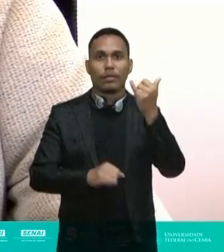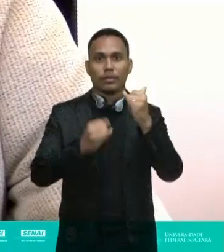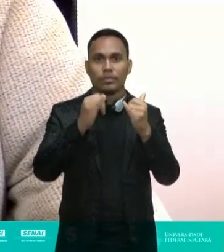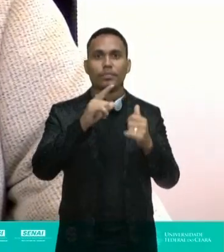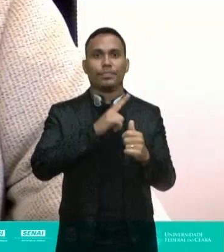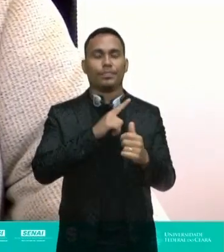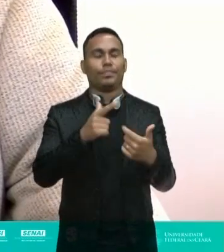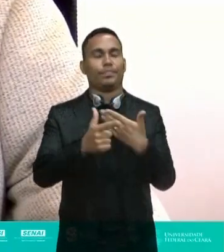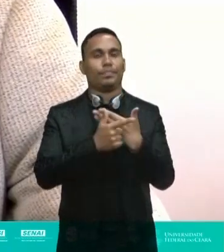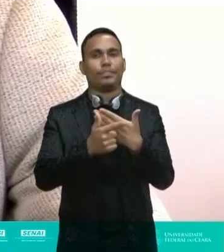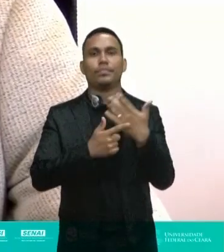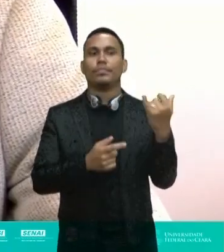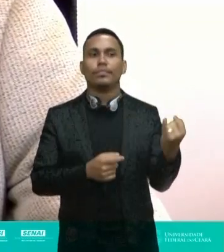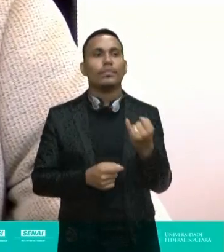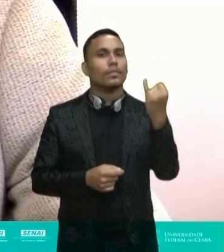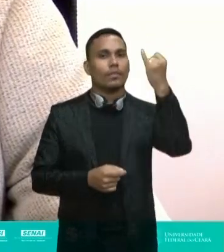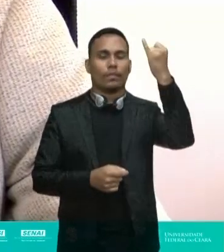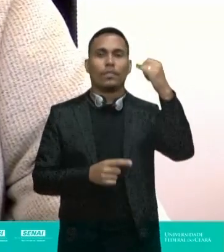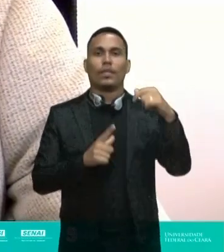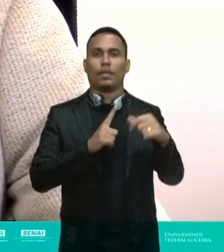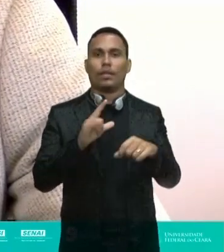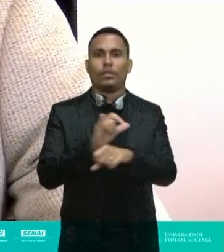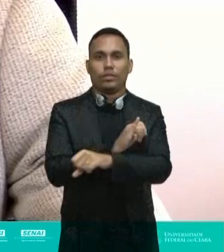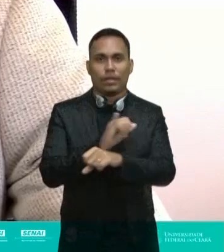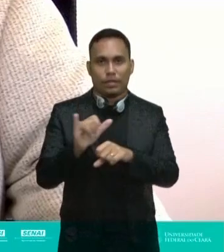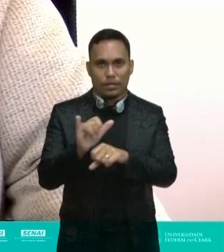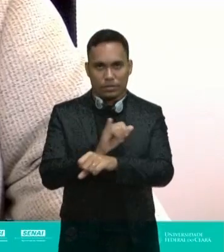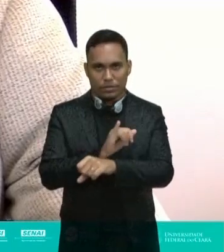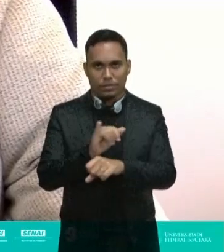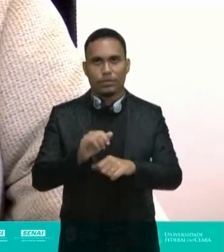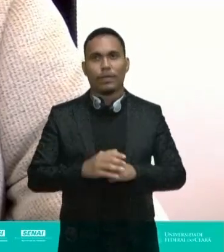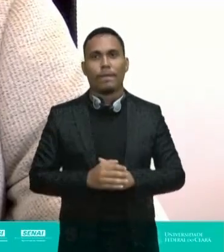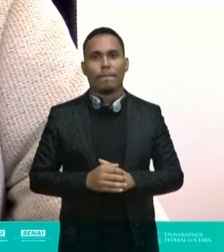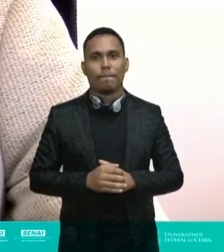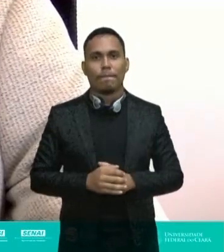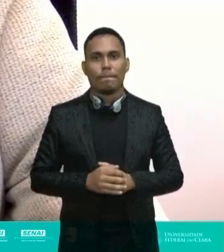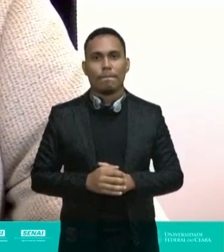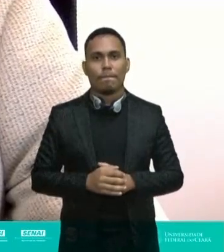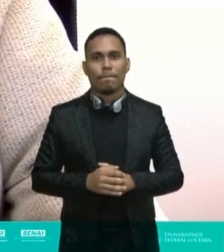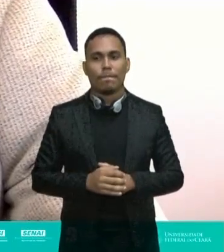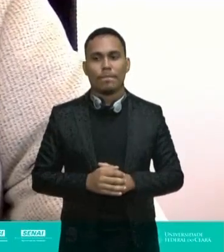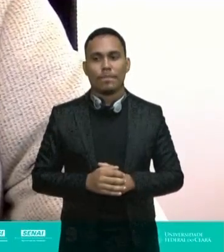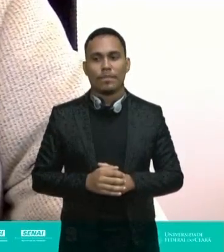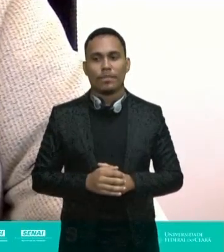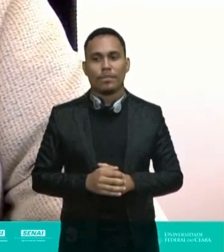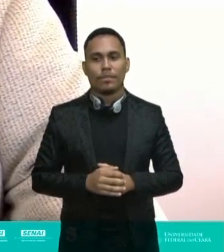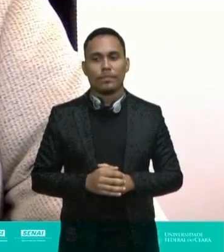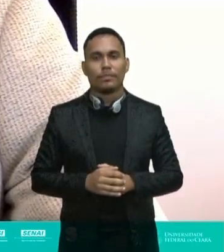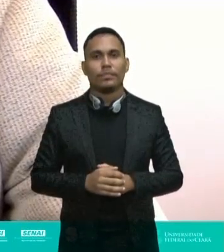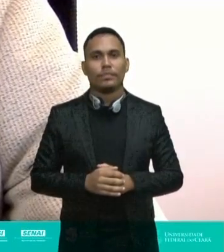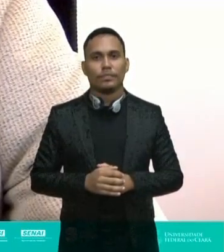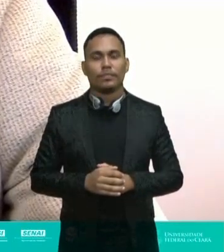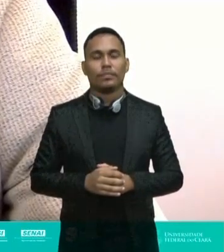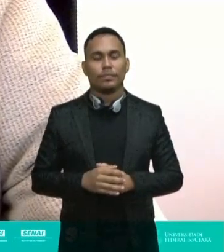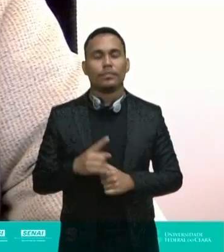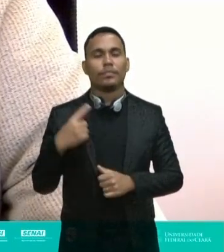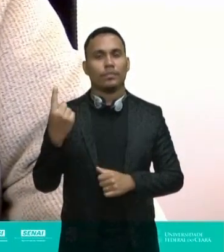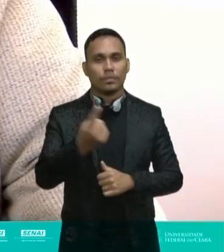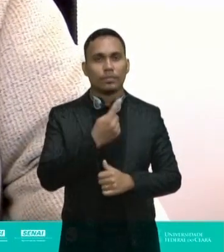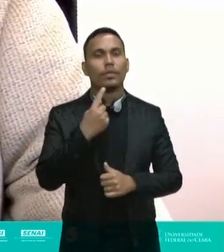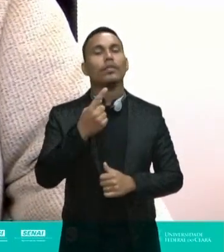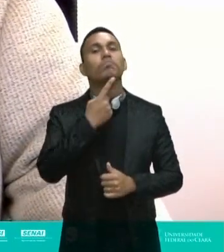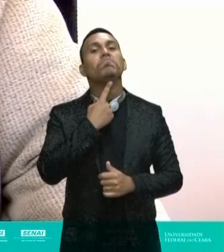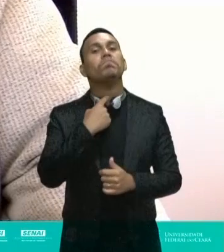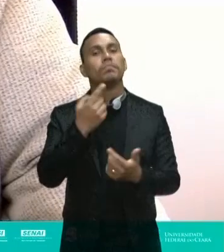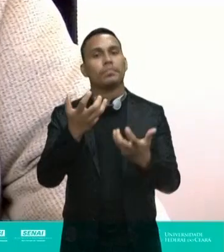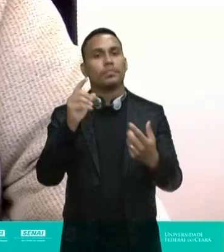central em todas estas estratégias. A pandemia e a guerra vieram acentuar a necessidade da transição e de prosseguir com a ambição